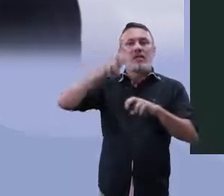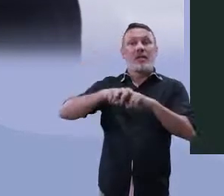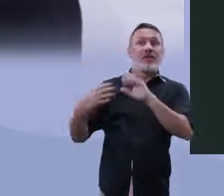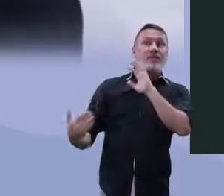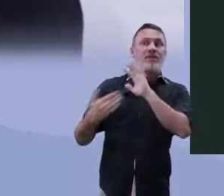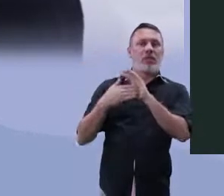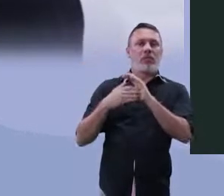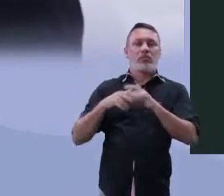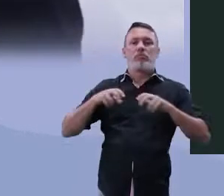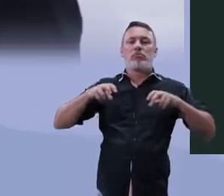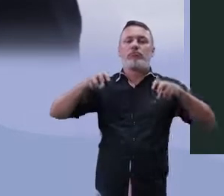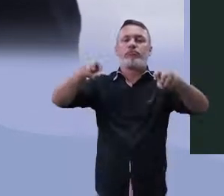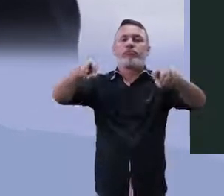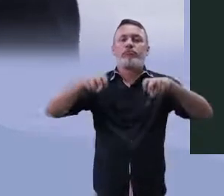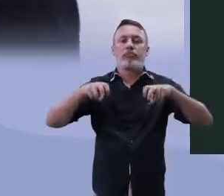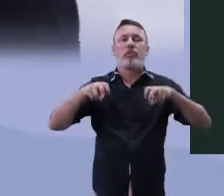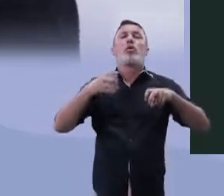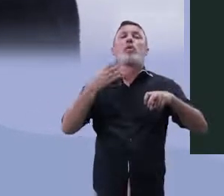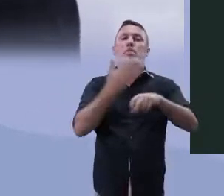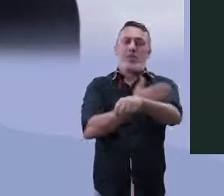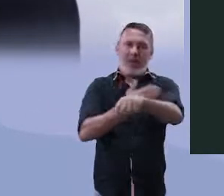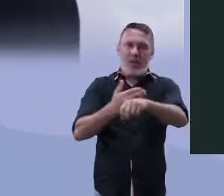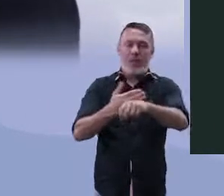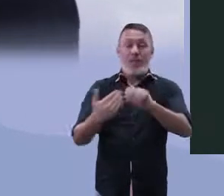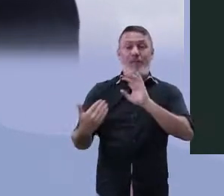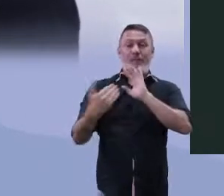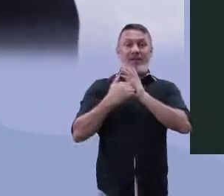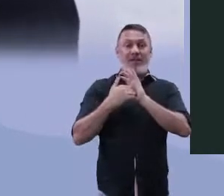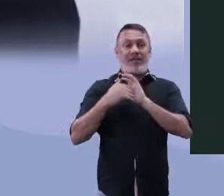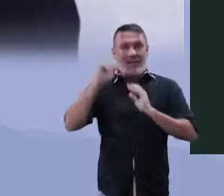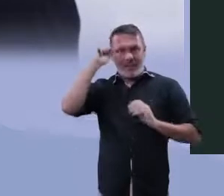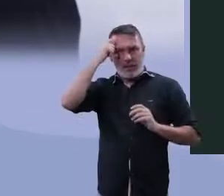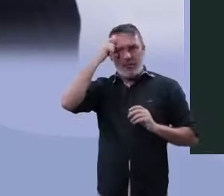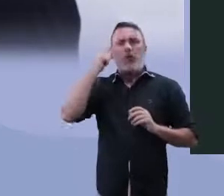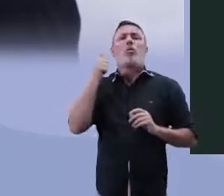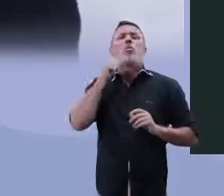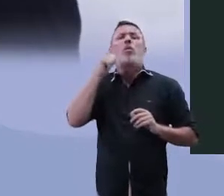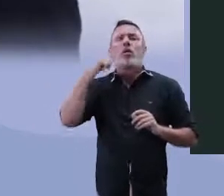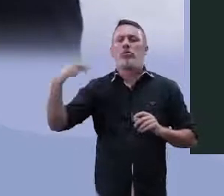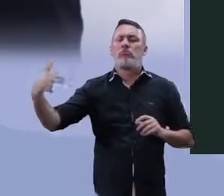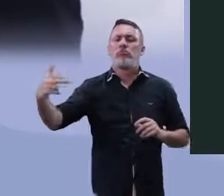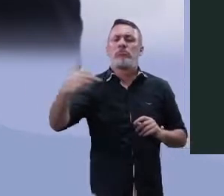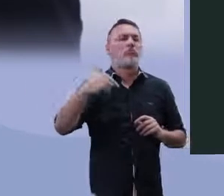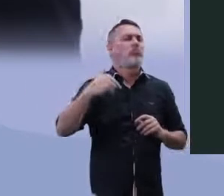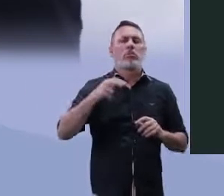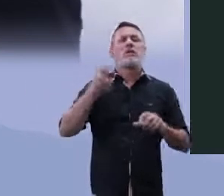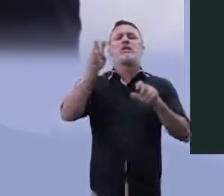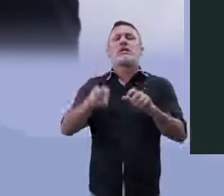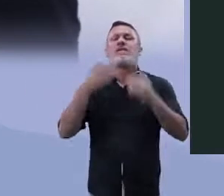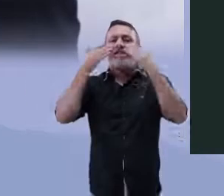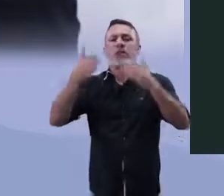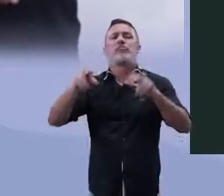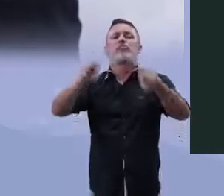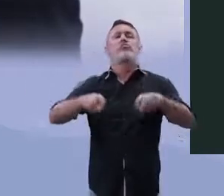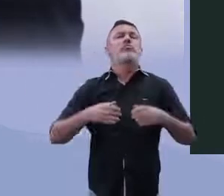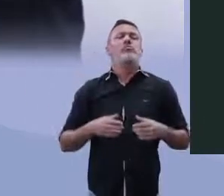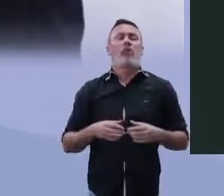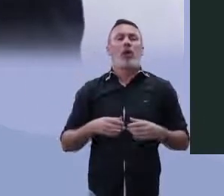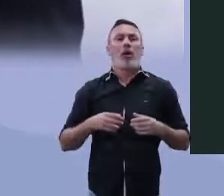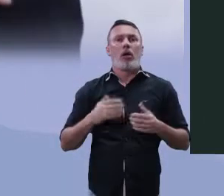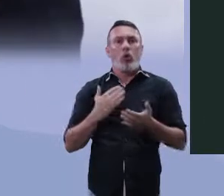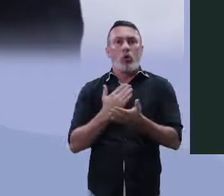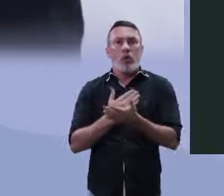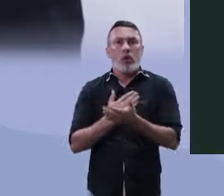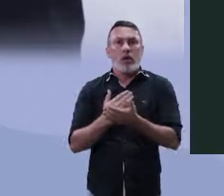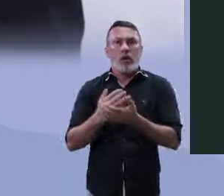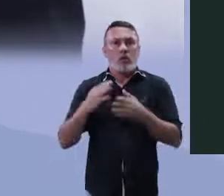negra em boa parte dos estados do sul dos Estados Unidos. Né? E aí, a partir daí, esse movimento ganha